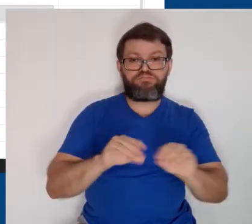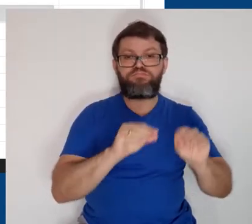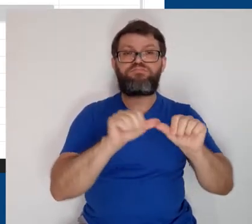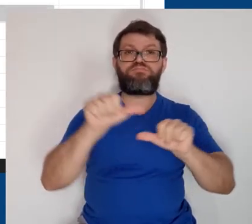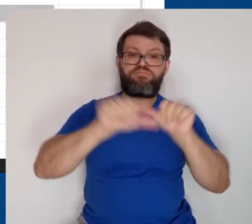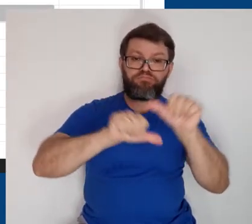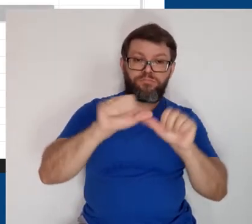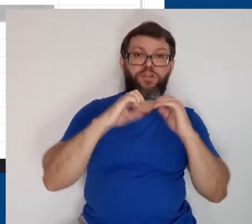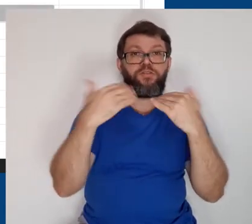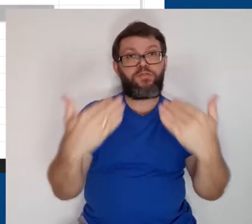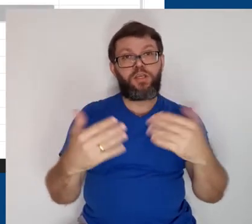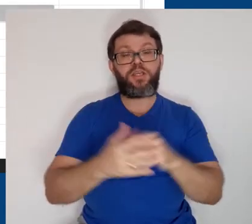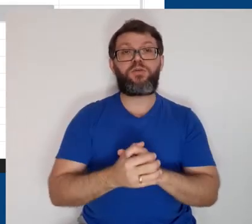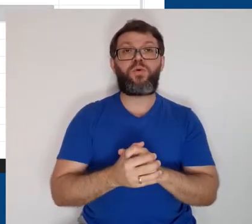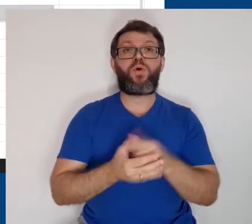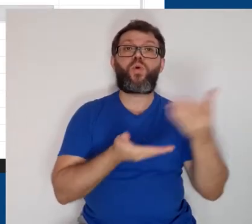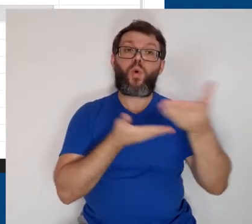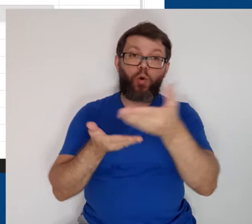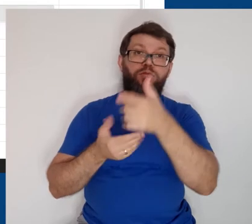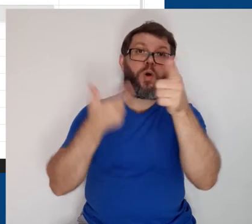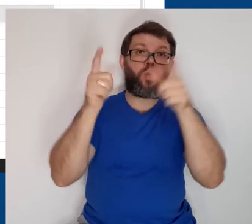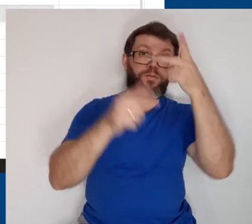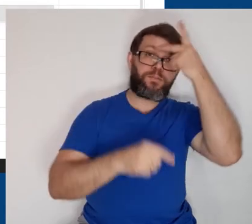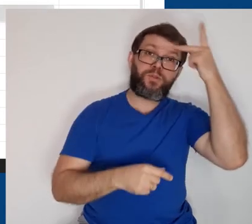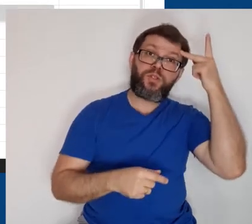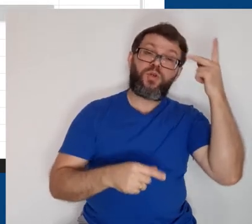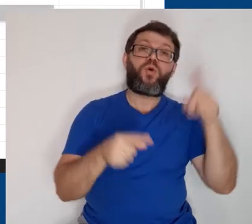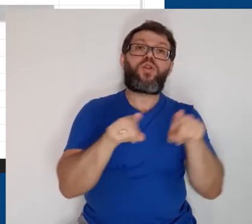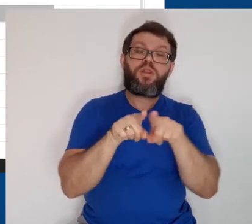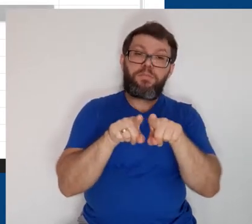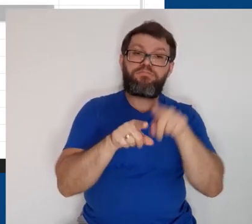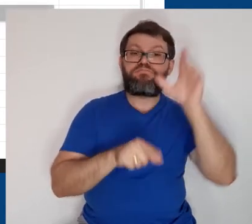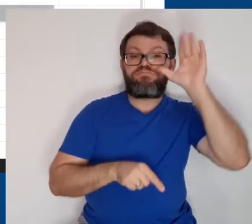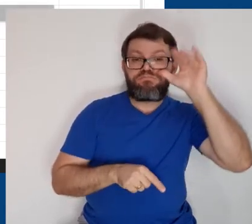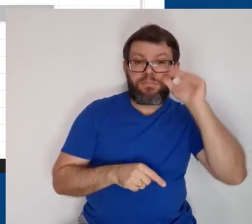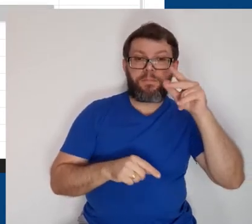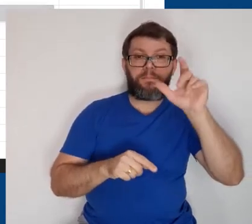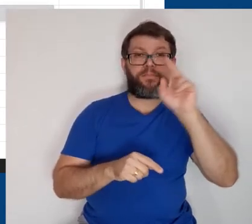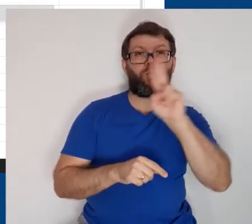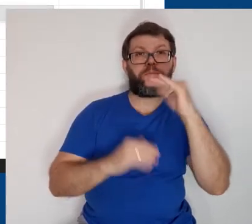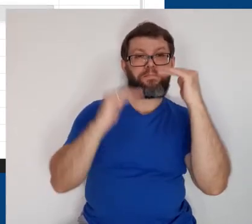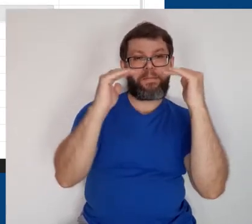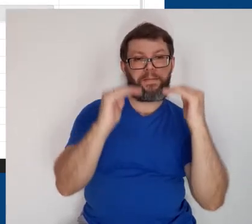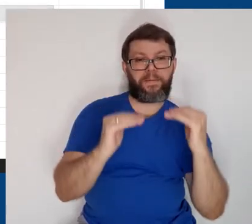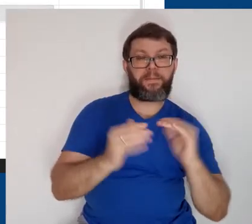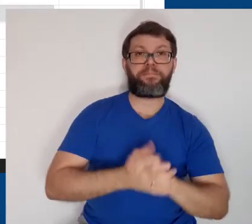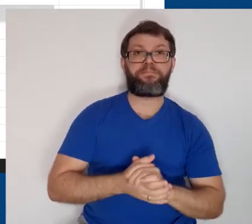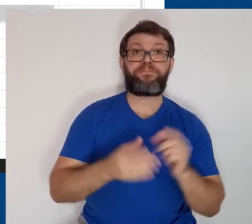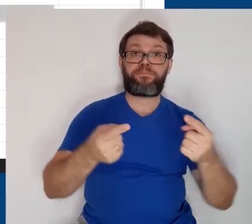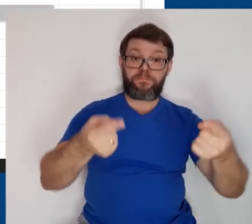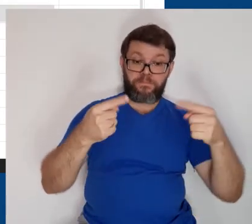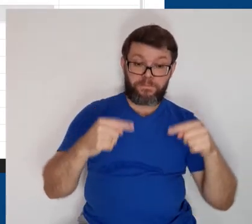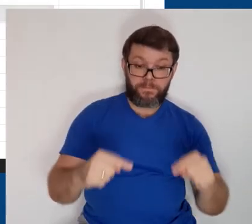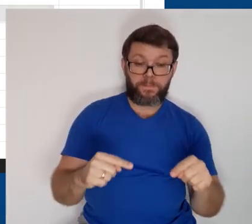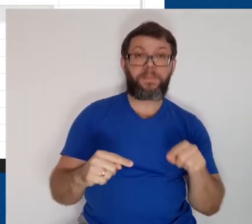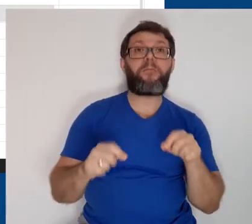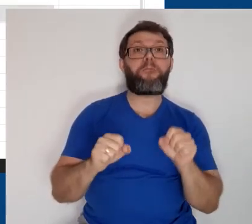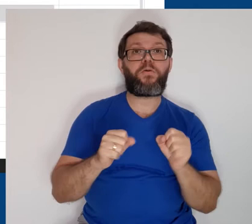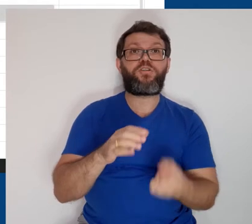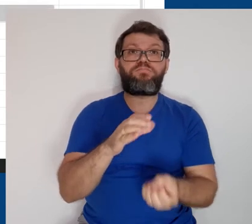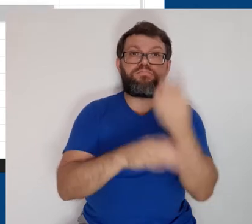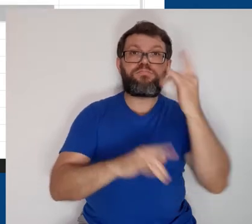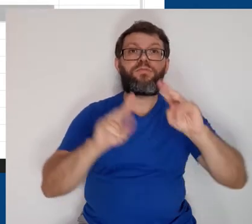queremos que os convidados possam modificar o evento convidar outras pessoas e conferir a lista de convidados